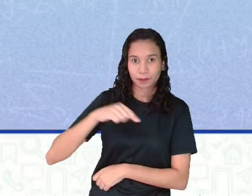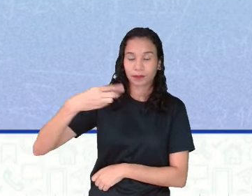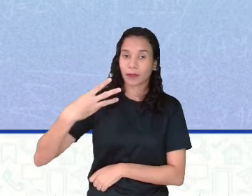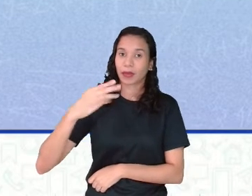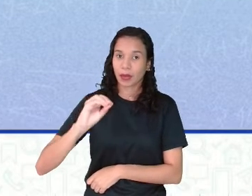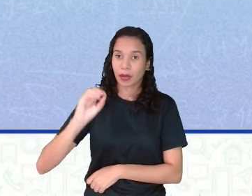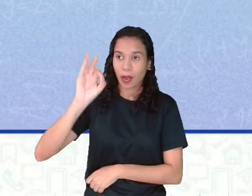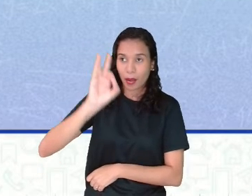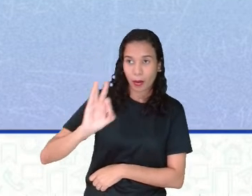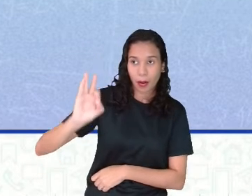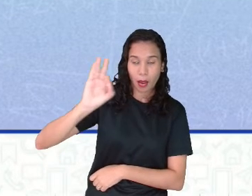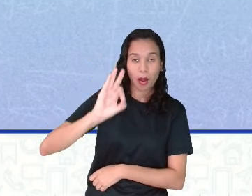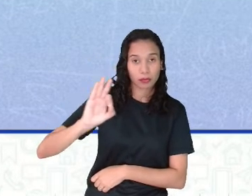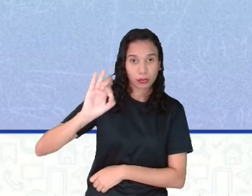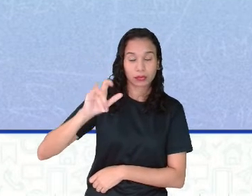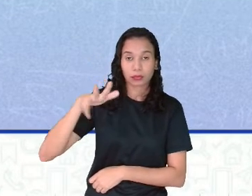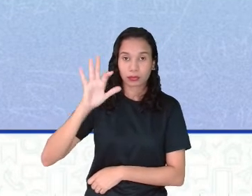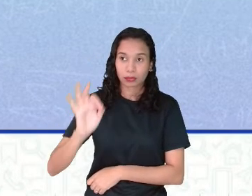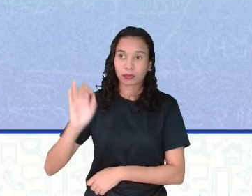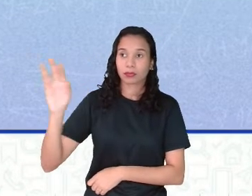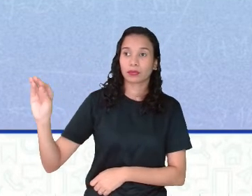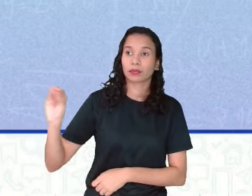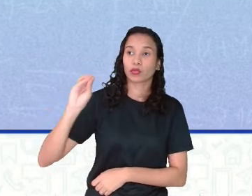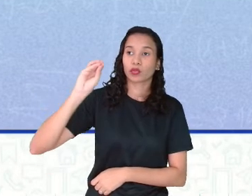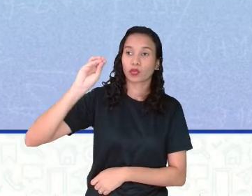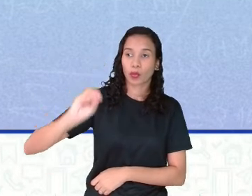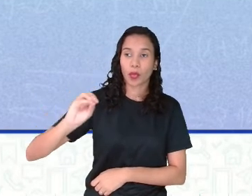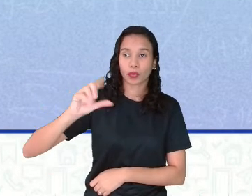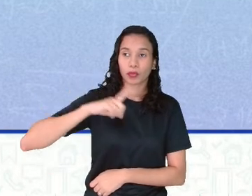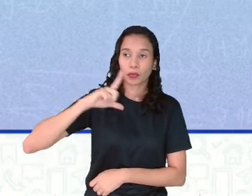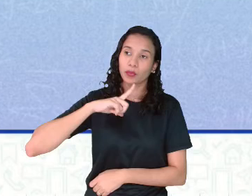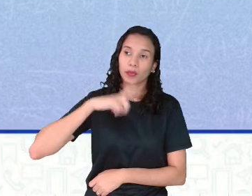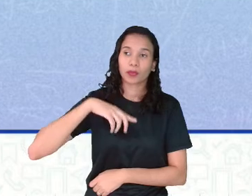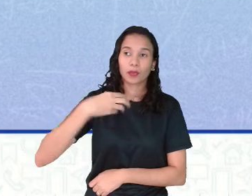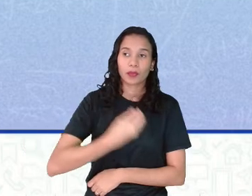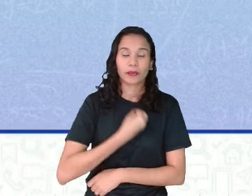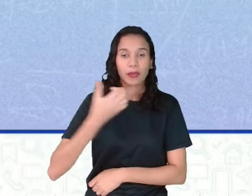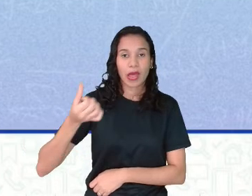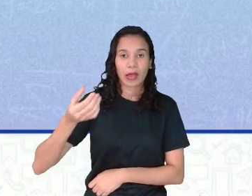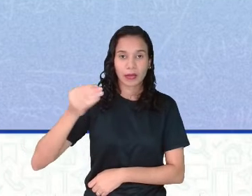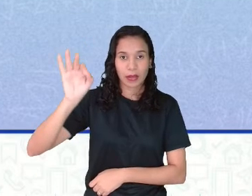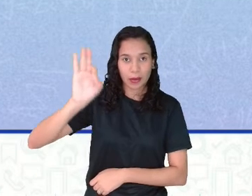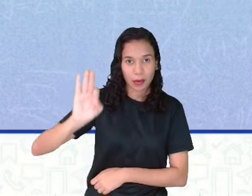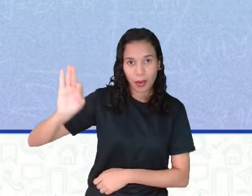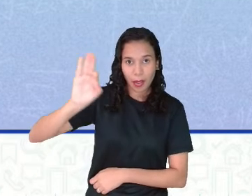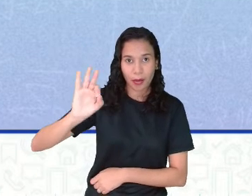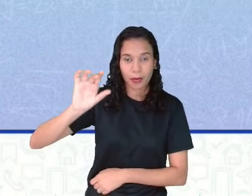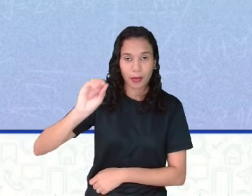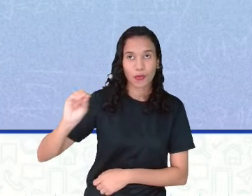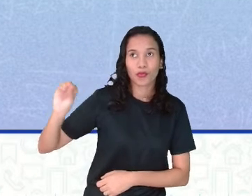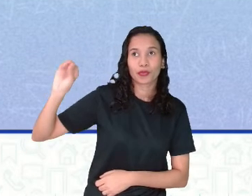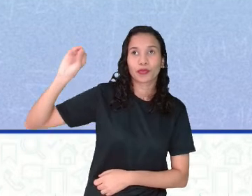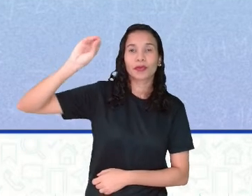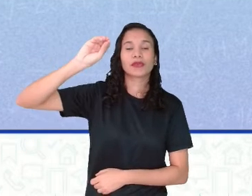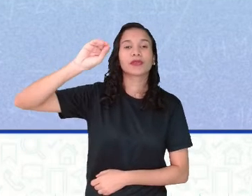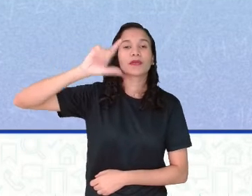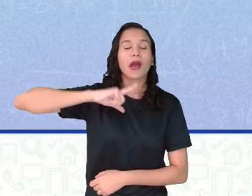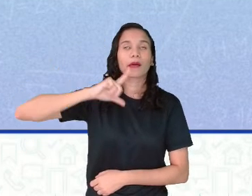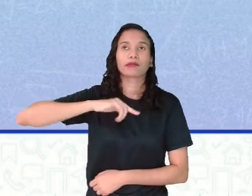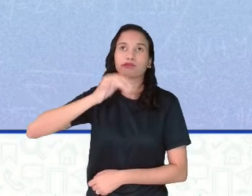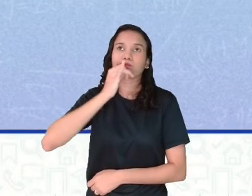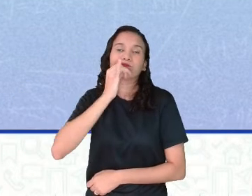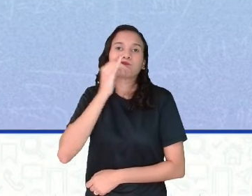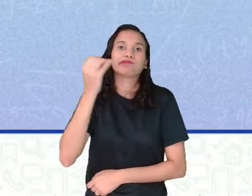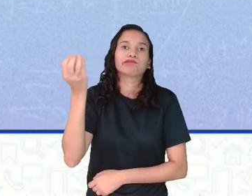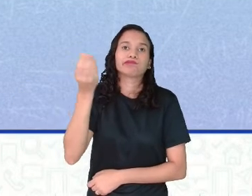30 graus, certo? Aqui eu posso dizer que ele tem 60 graus e aqui eu posso dizer